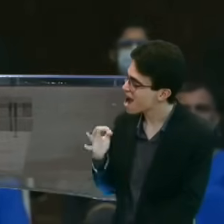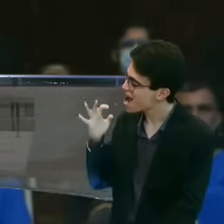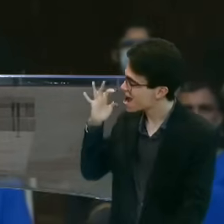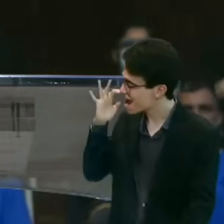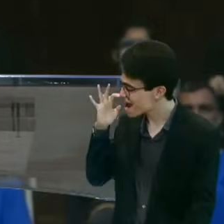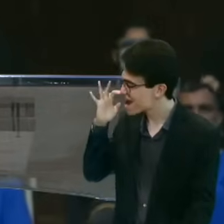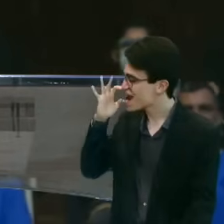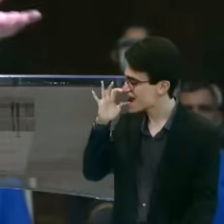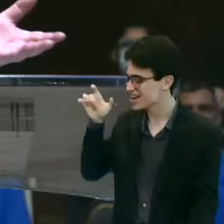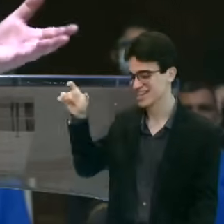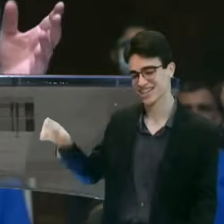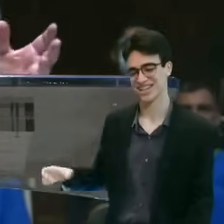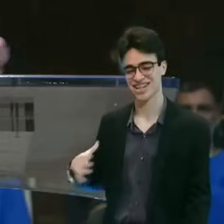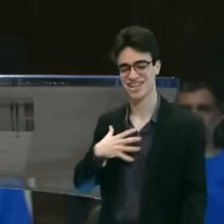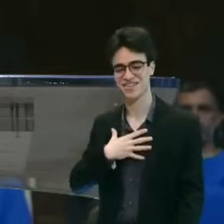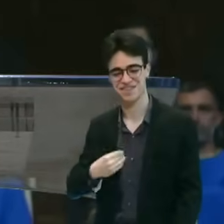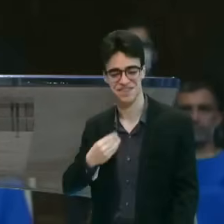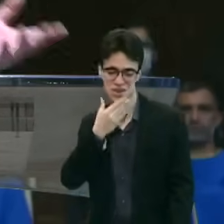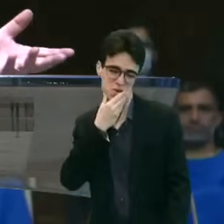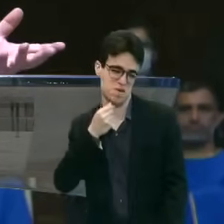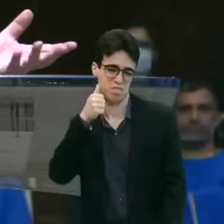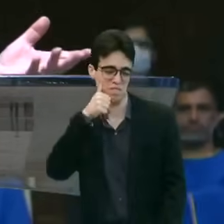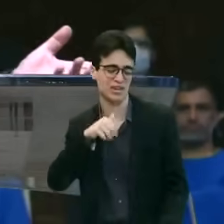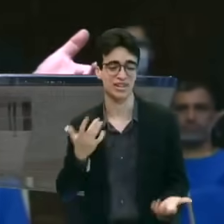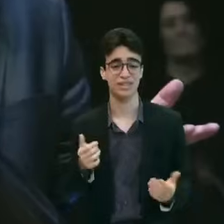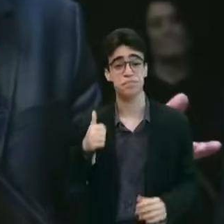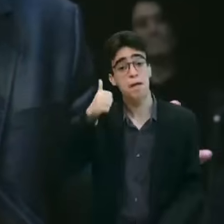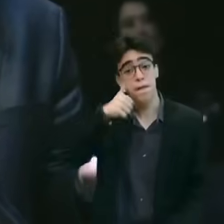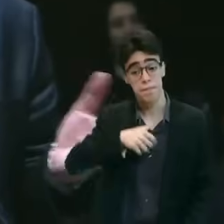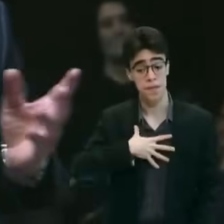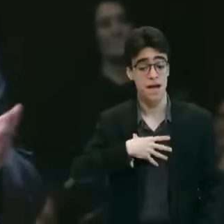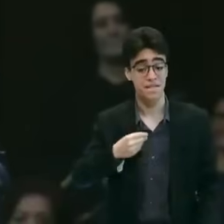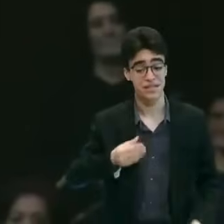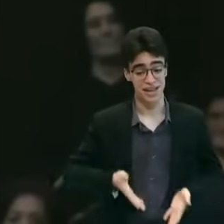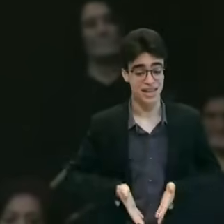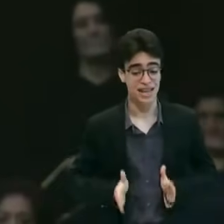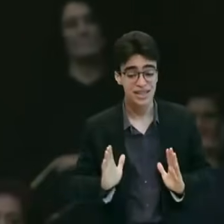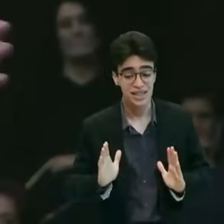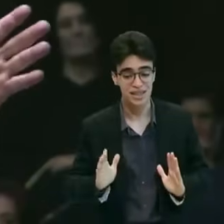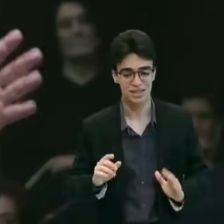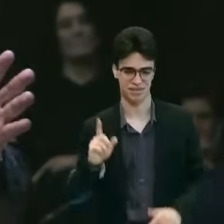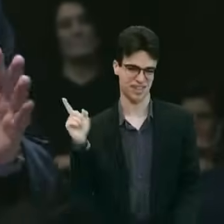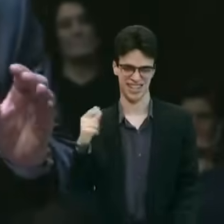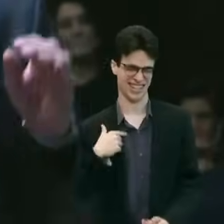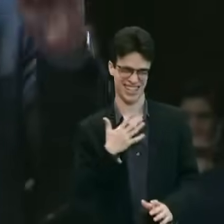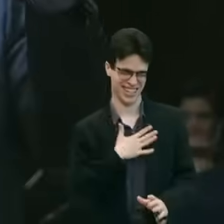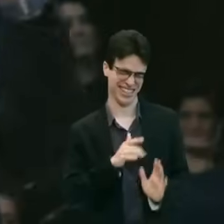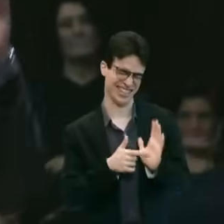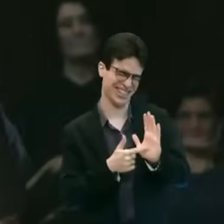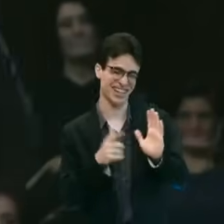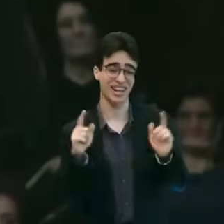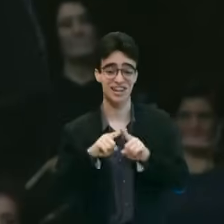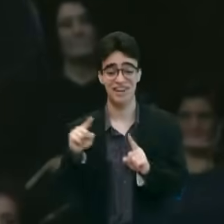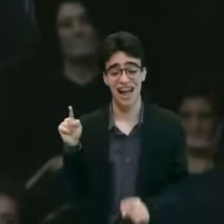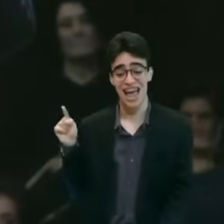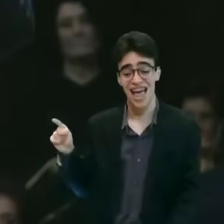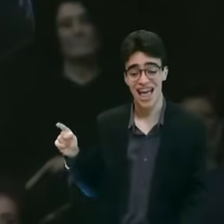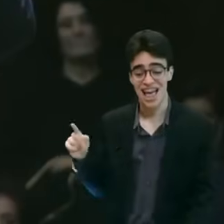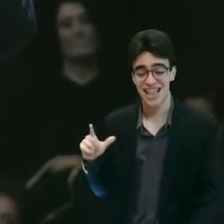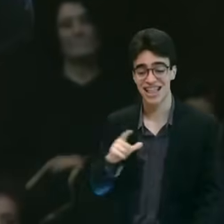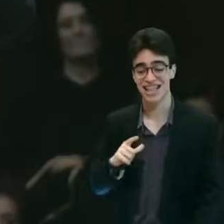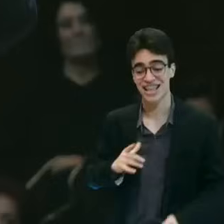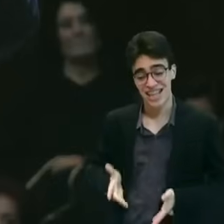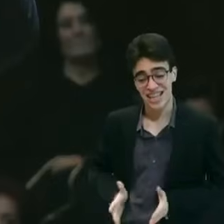vendo o seu filho ou a sua filha. Quando a Kelly nasceu, né, a Kelly ela não gosta que fale, mas ela tem, né,